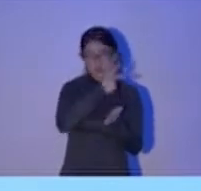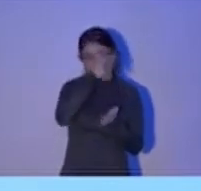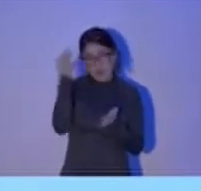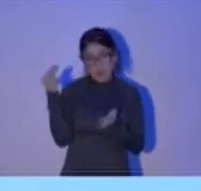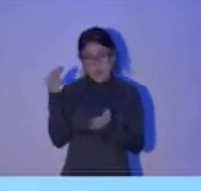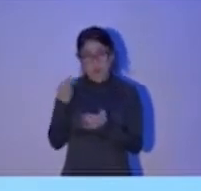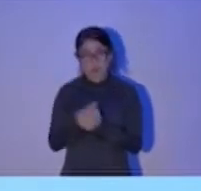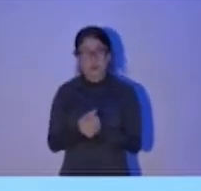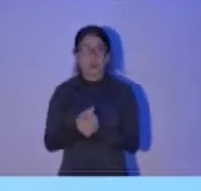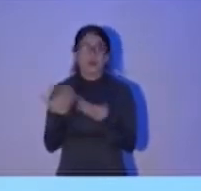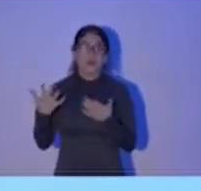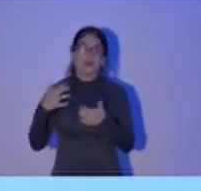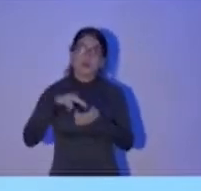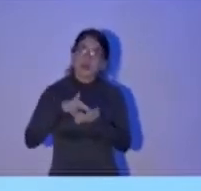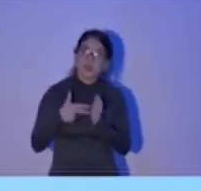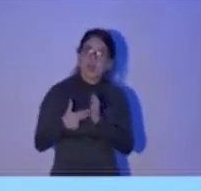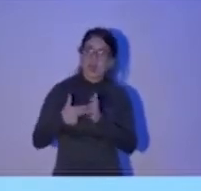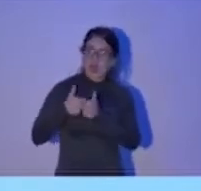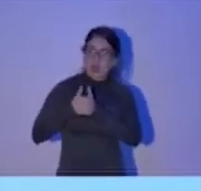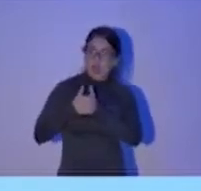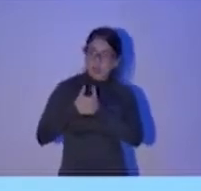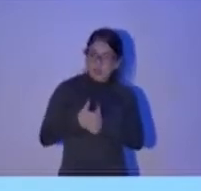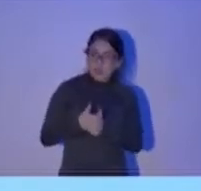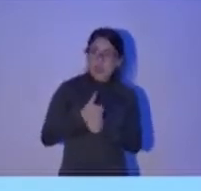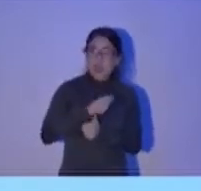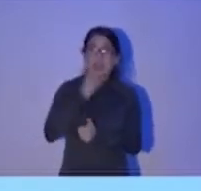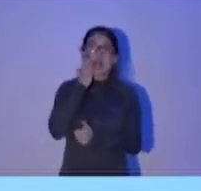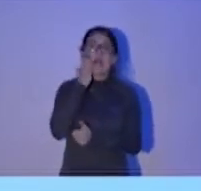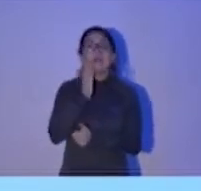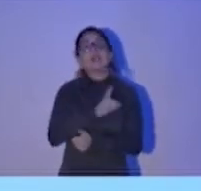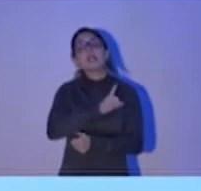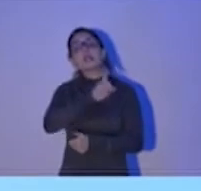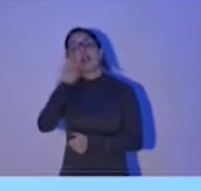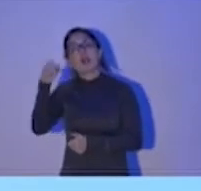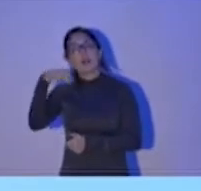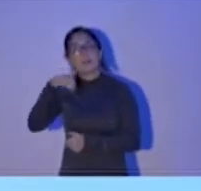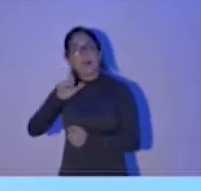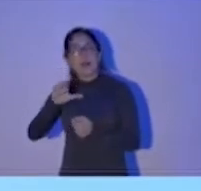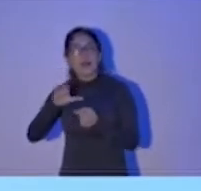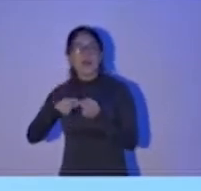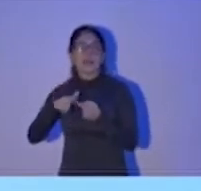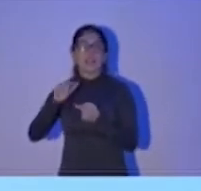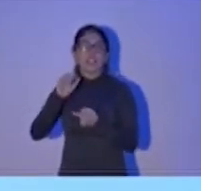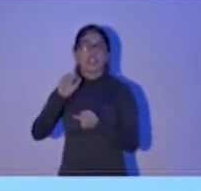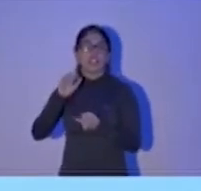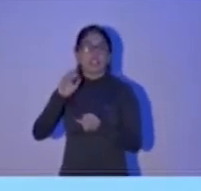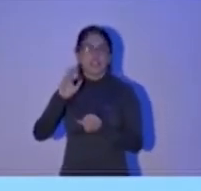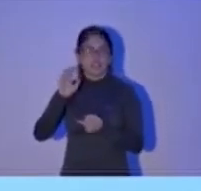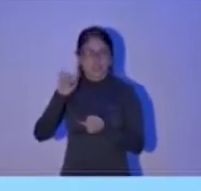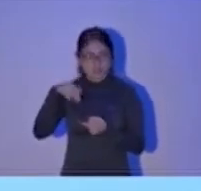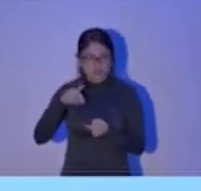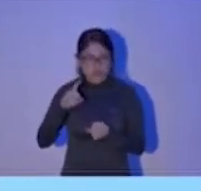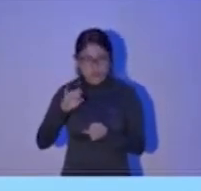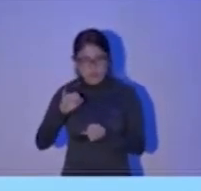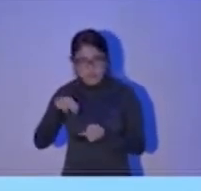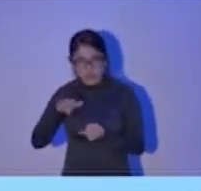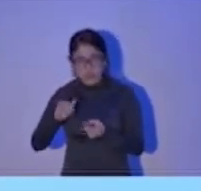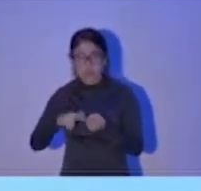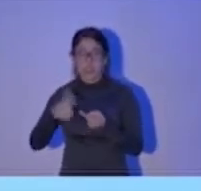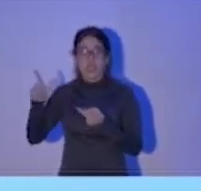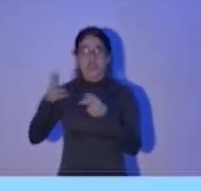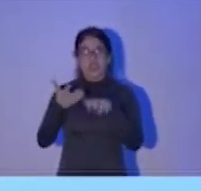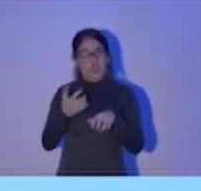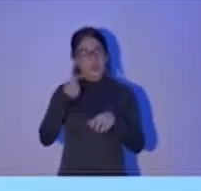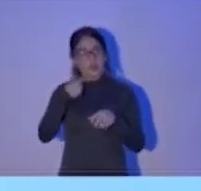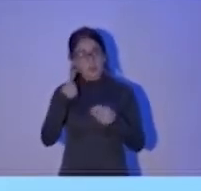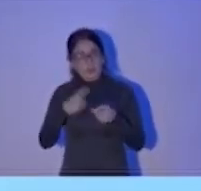política nacional que estão acontecendo em Brasília, né, via MEC, CONSED, UNDIME, Câmara dos Deputados, é uma coisa que